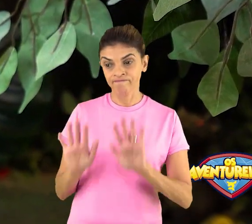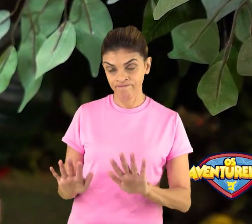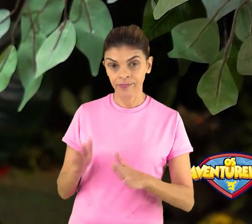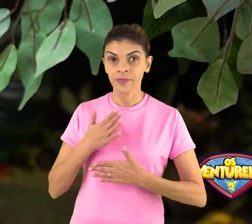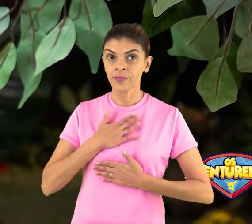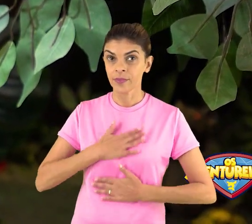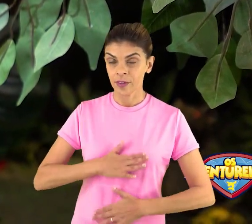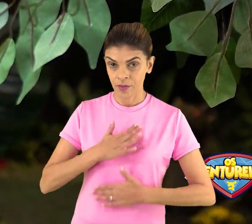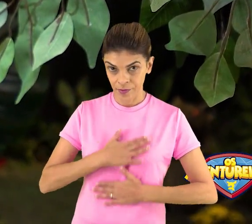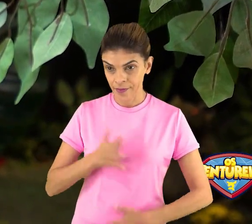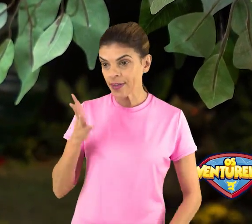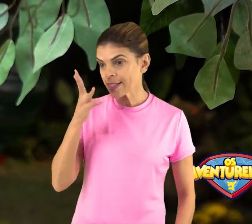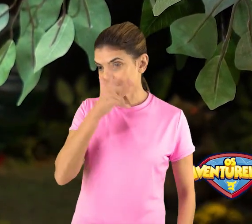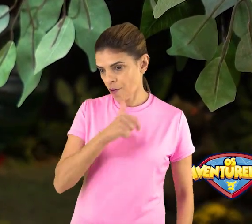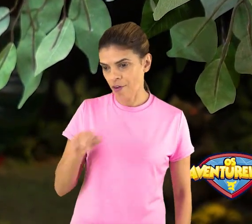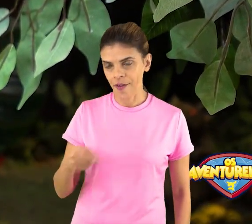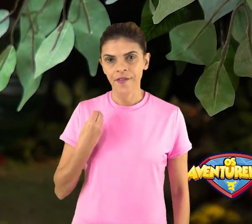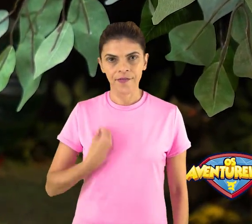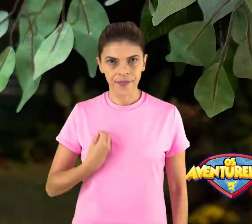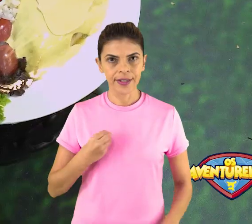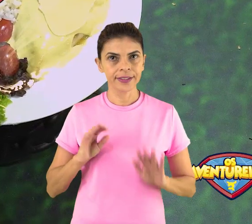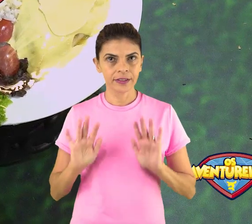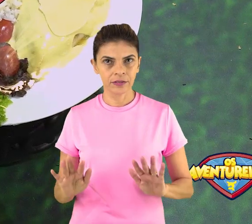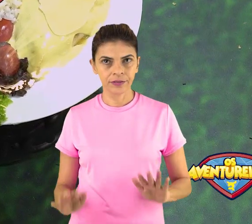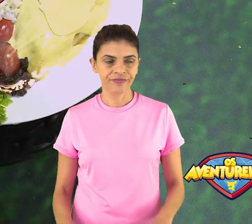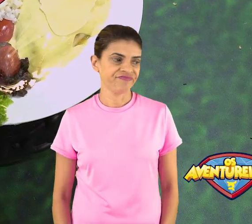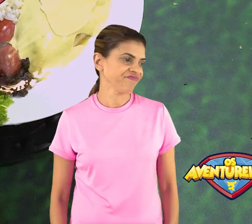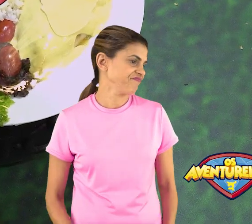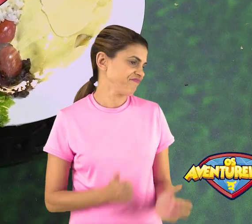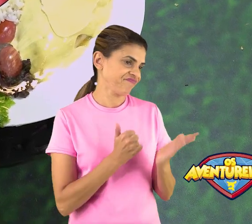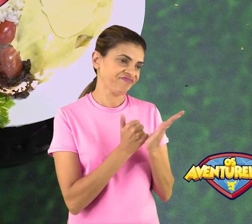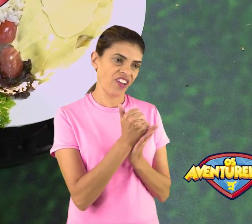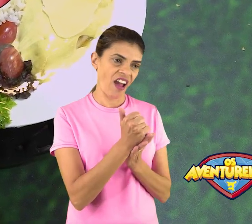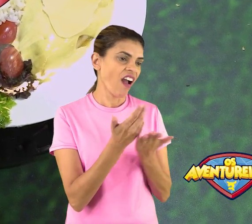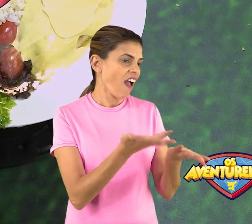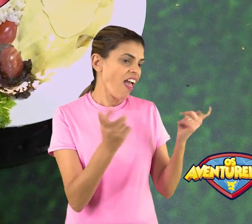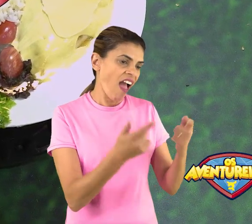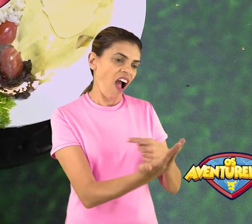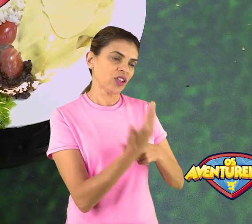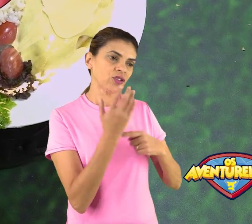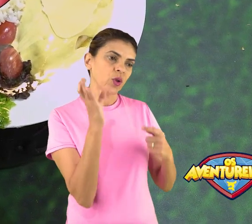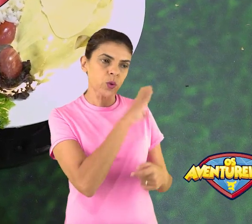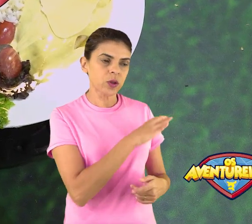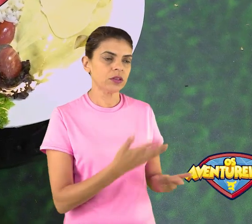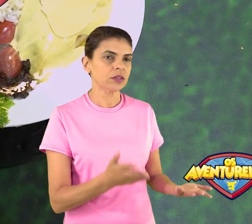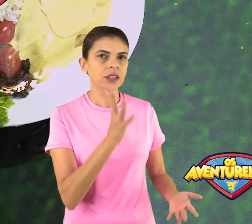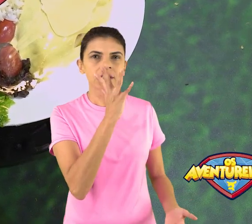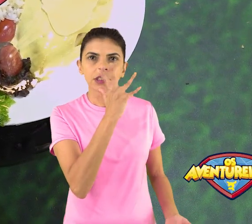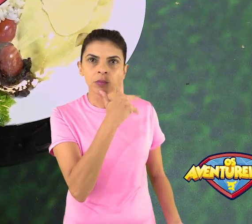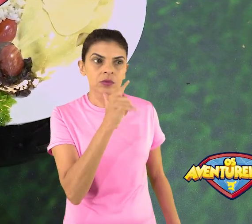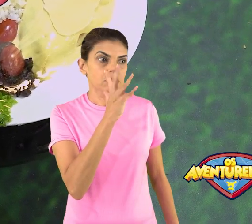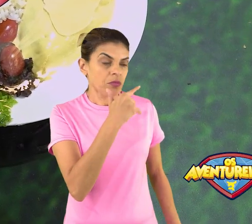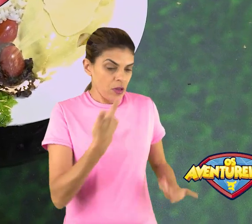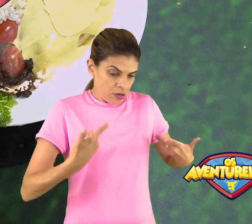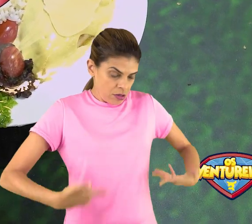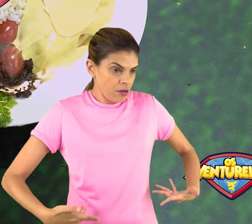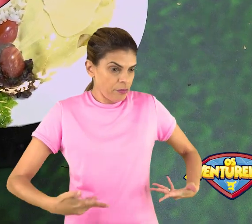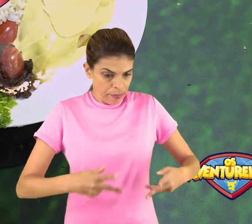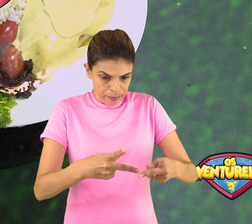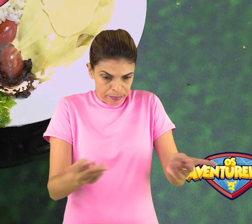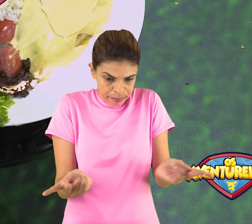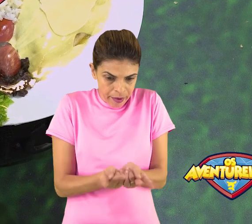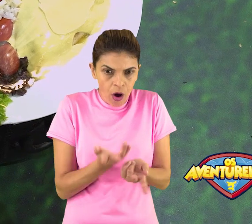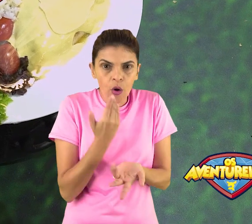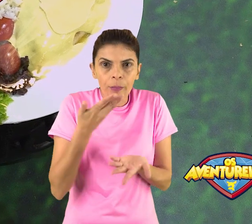Calmo, a gente vai salvar você dessa. Já era tempo de vocês aparecerem. Demoraram tanto que eu acabei virando um prato